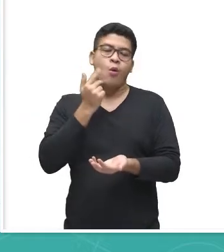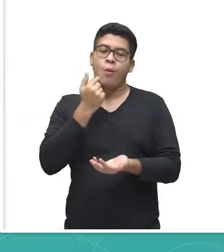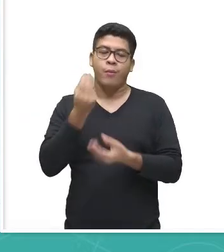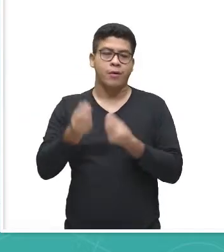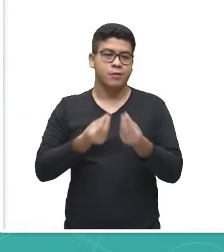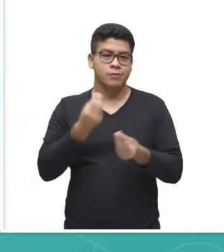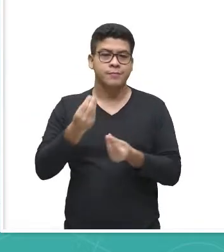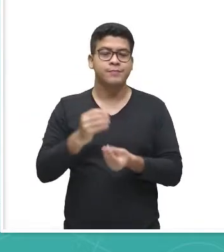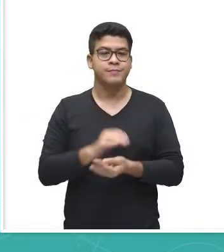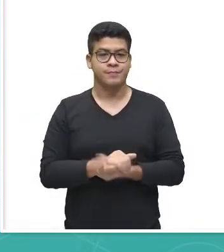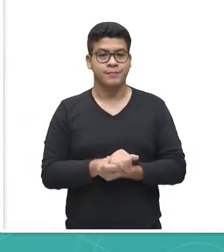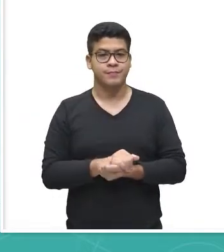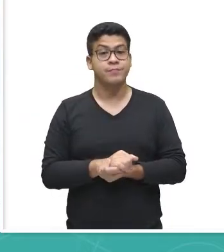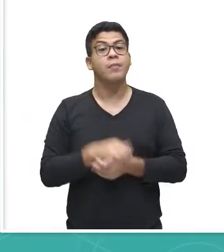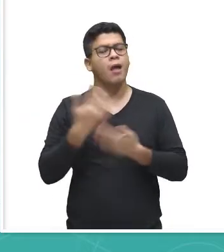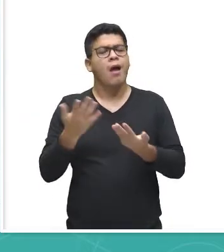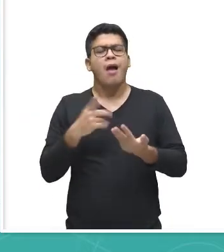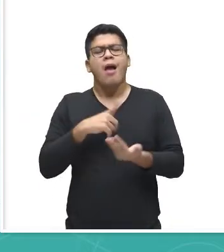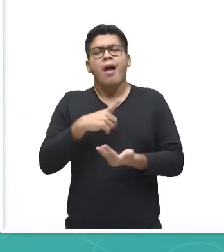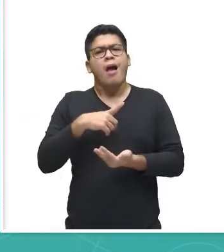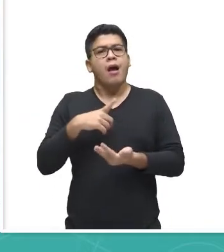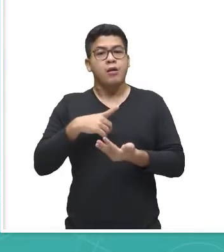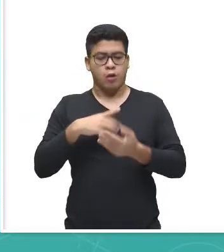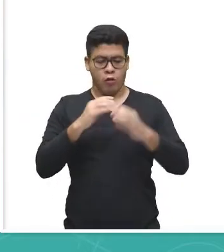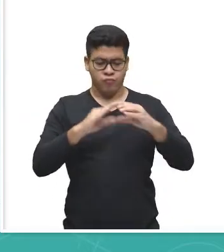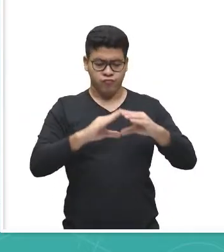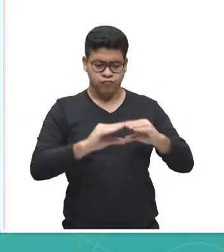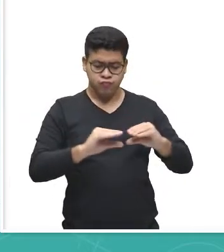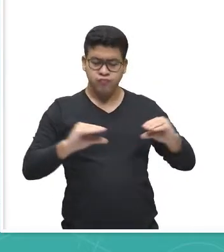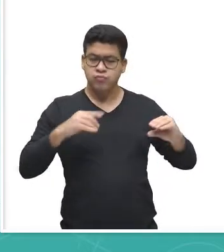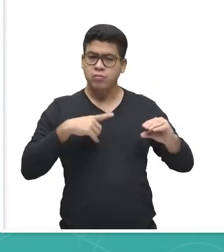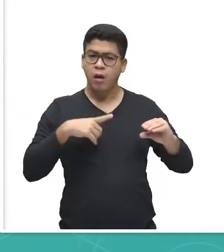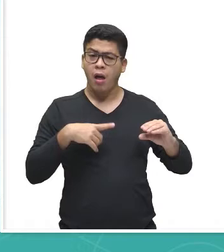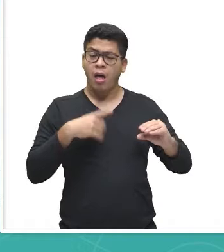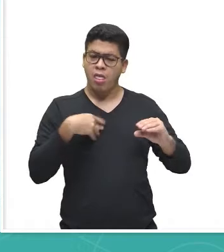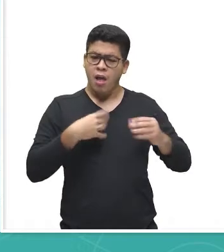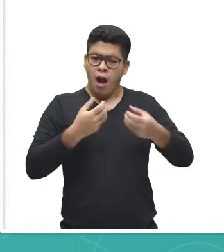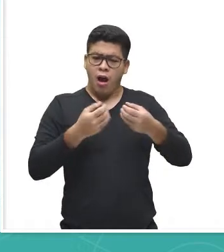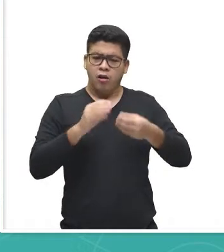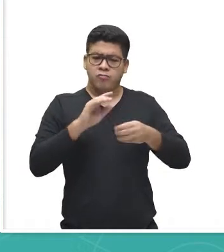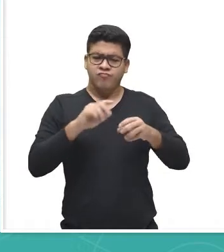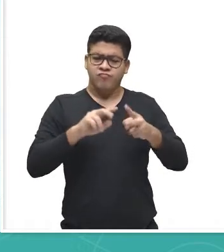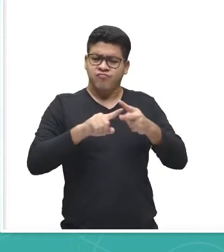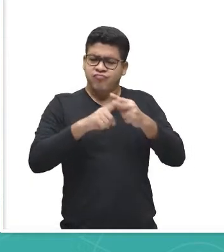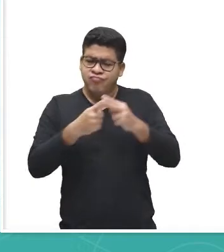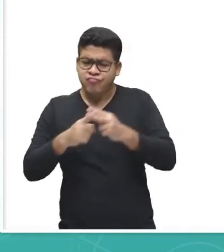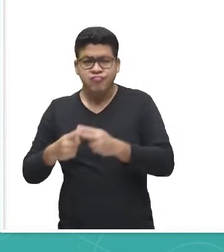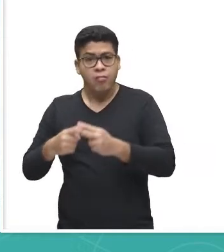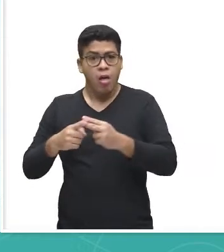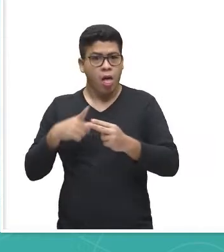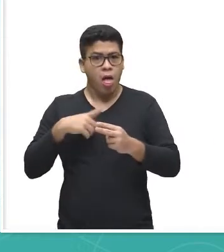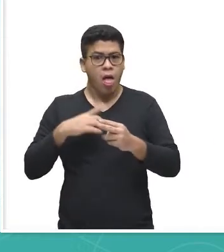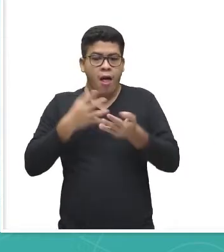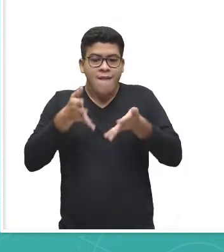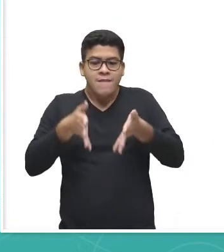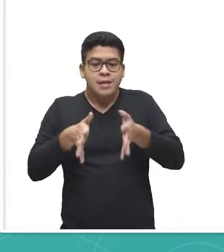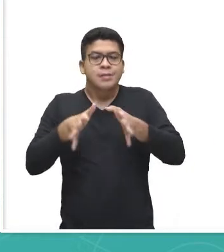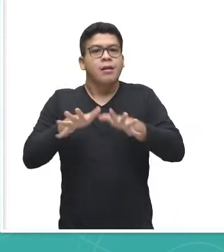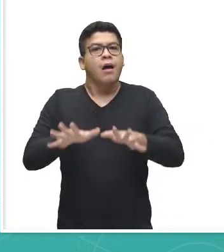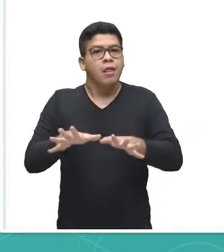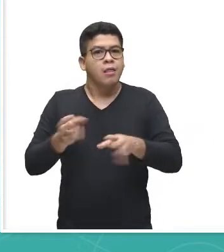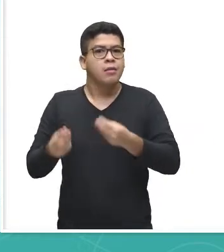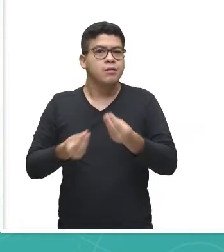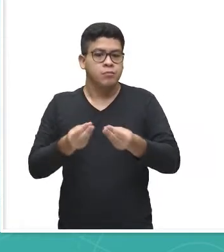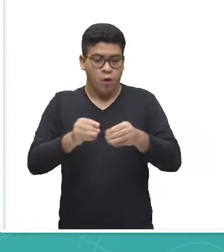ela fique pulando. Então, essa estrutura ela vai deformar, ela vai modificar, né? E depois ela retorna ao seu estado